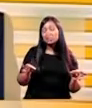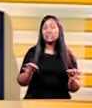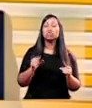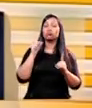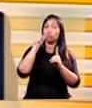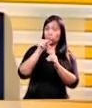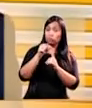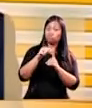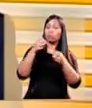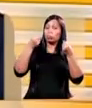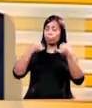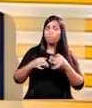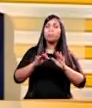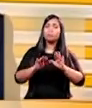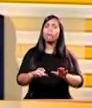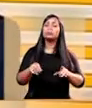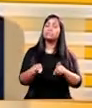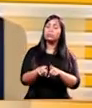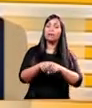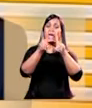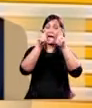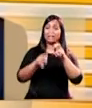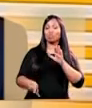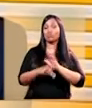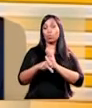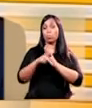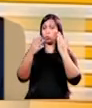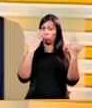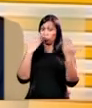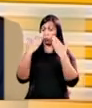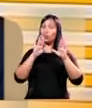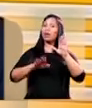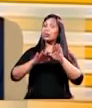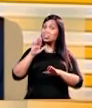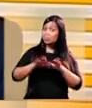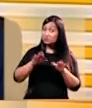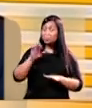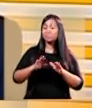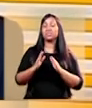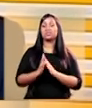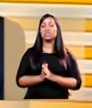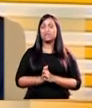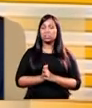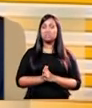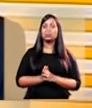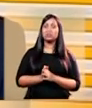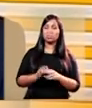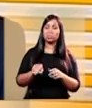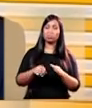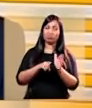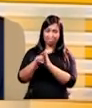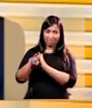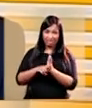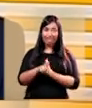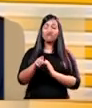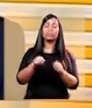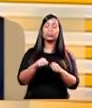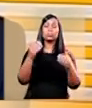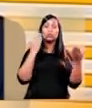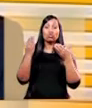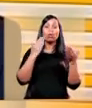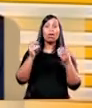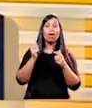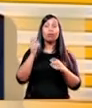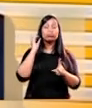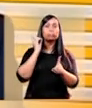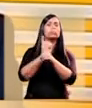né? Objetivamente falando, só que aí também tem a questão psicológica. Né? Então, às vezes, nos testes aplicados pelo setor